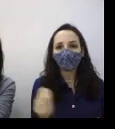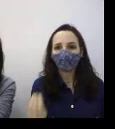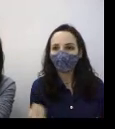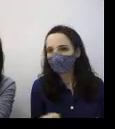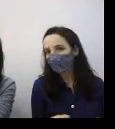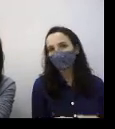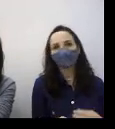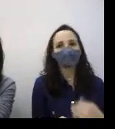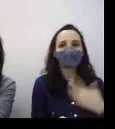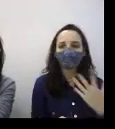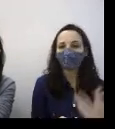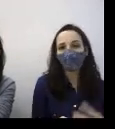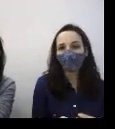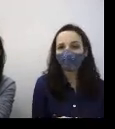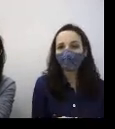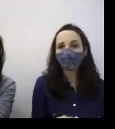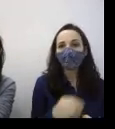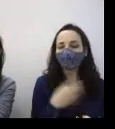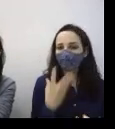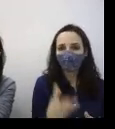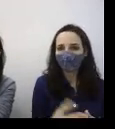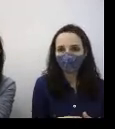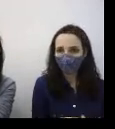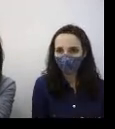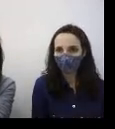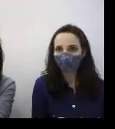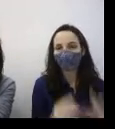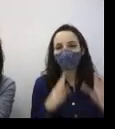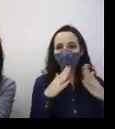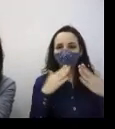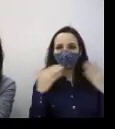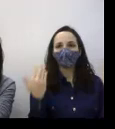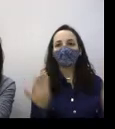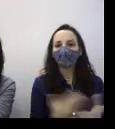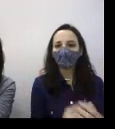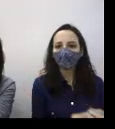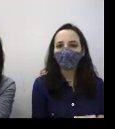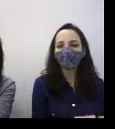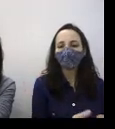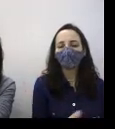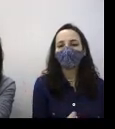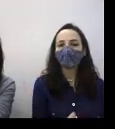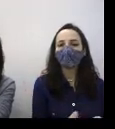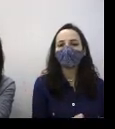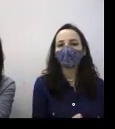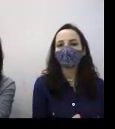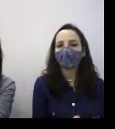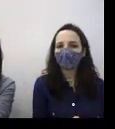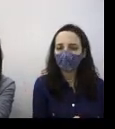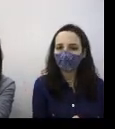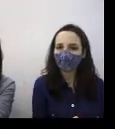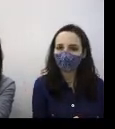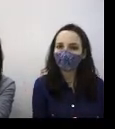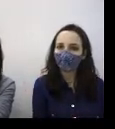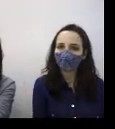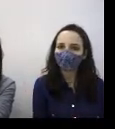só biológicos ou somente sociais ou somente psicológicos, né? É uma combinação de um todo que pode desencadear,